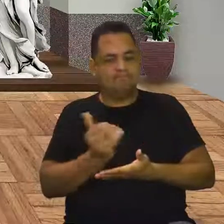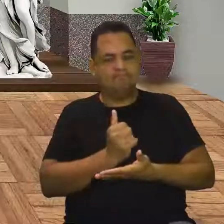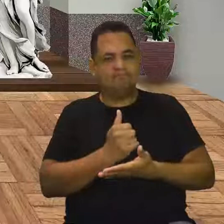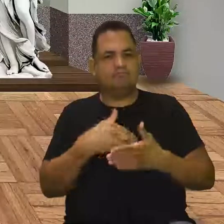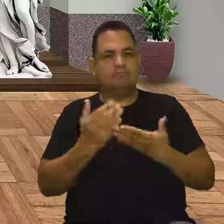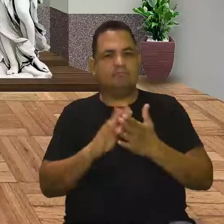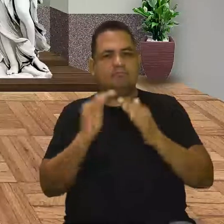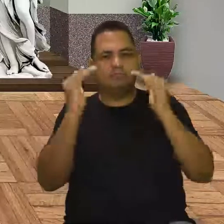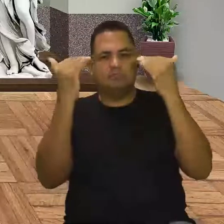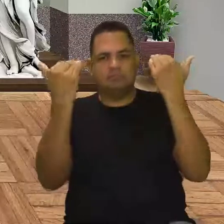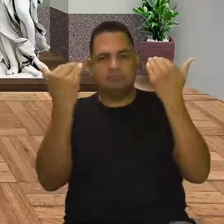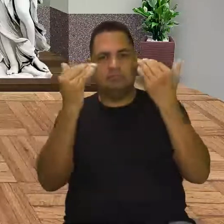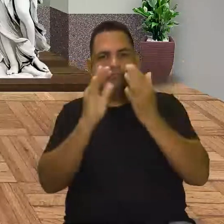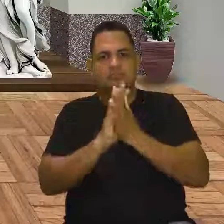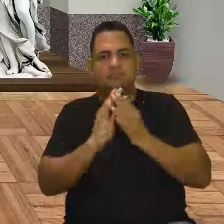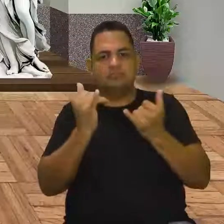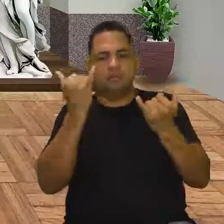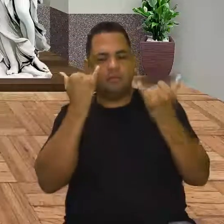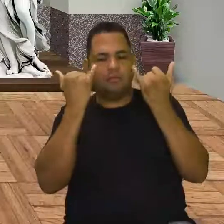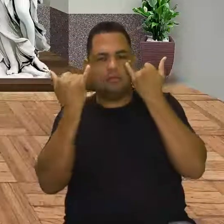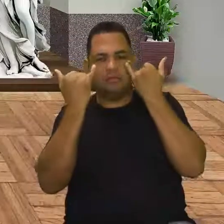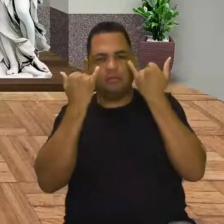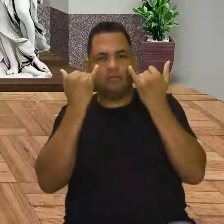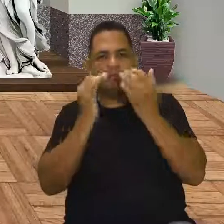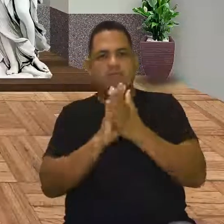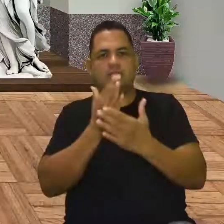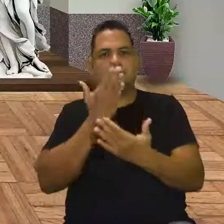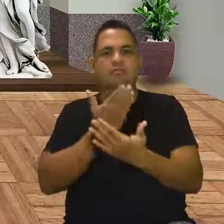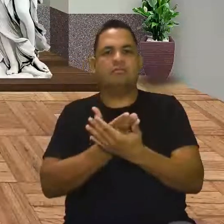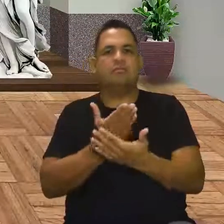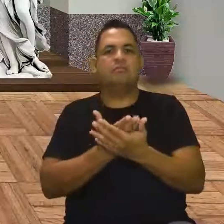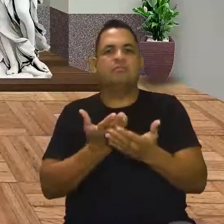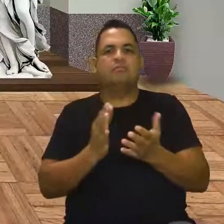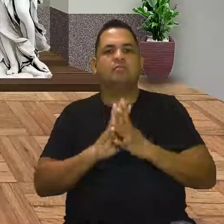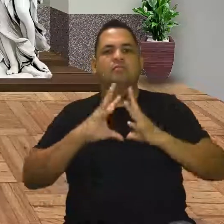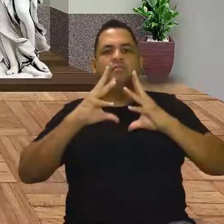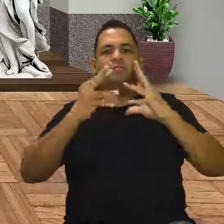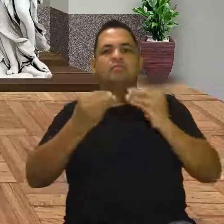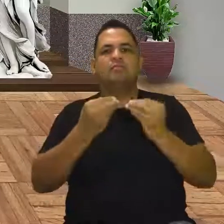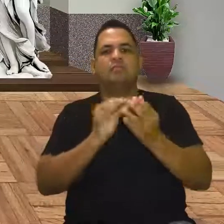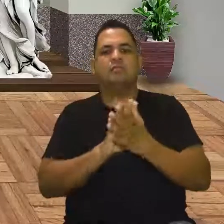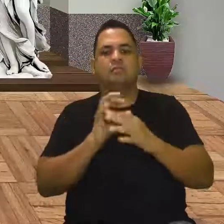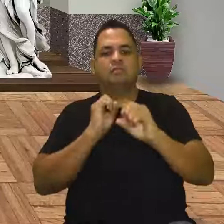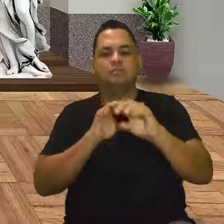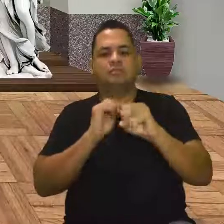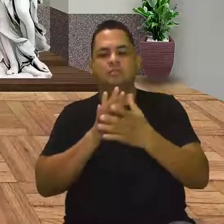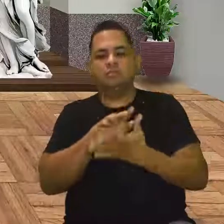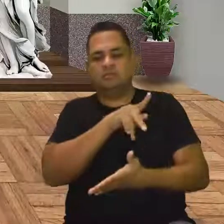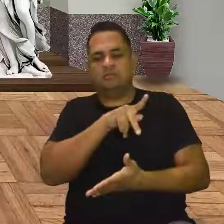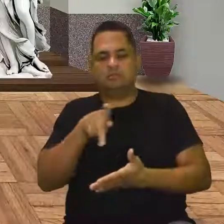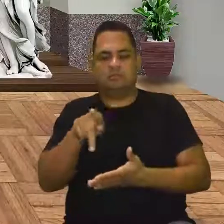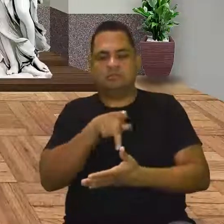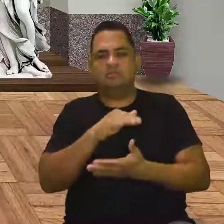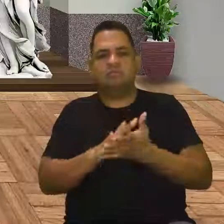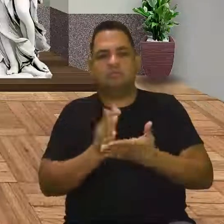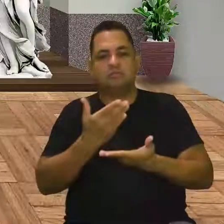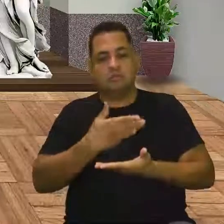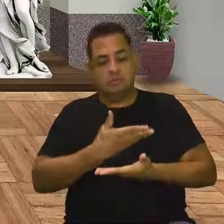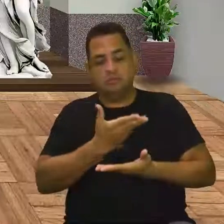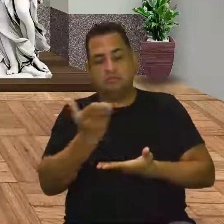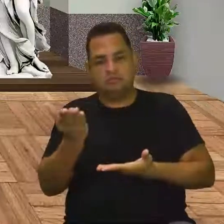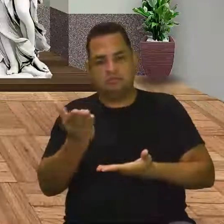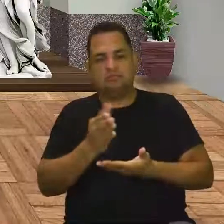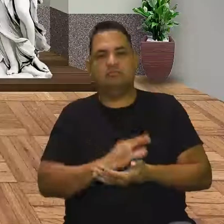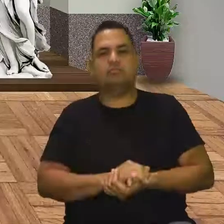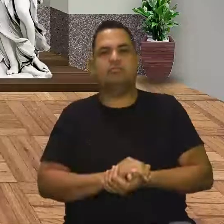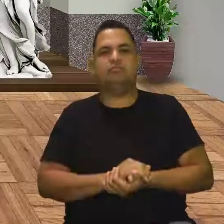ficarmos atentos às informações, às aulas, todos os ensinamentos que os professores estão passando para vocês. Tudo